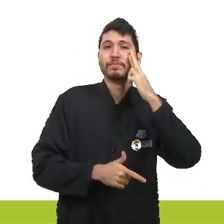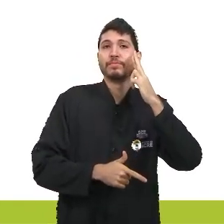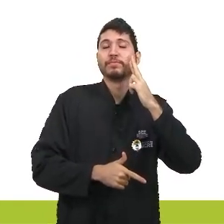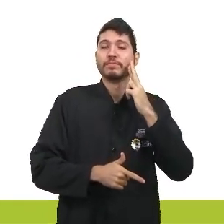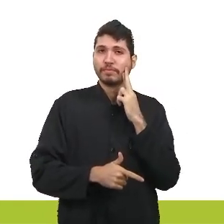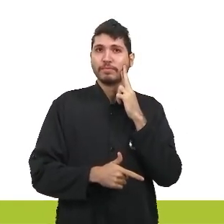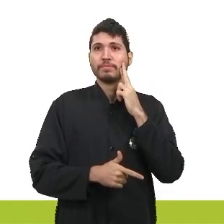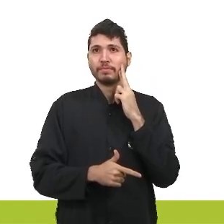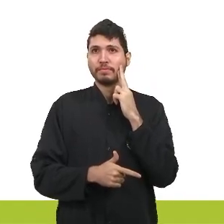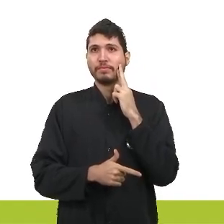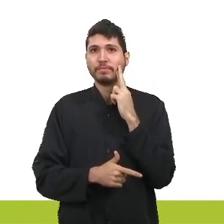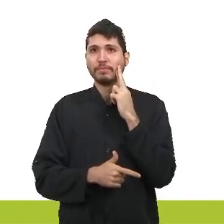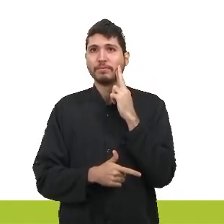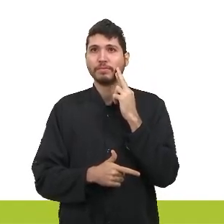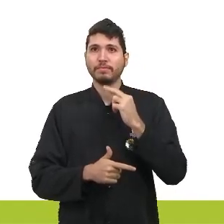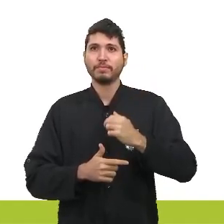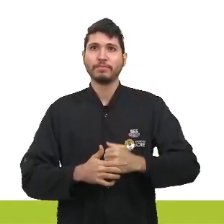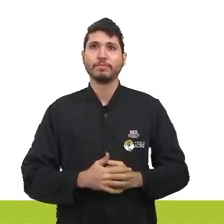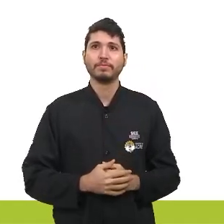aqui,